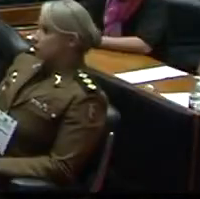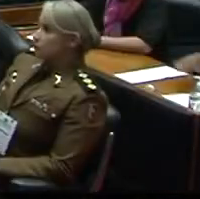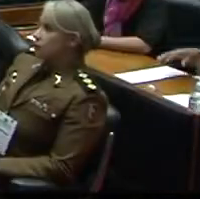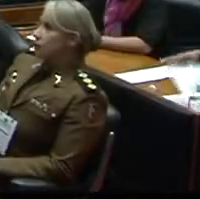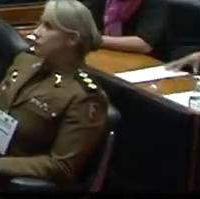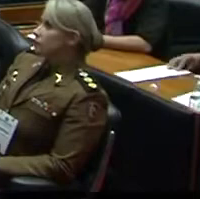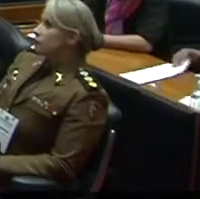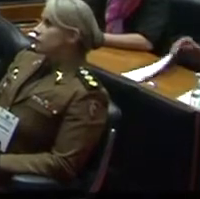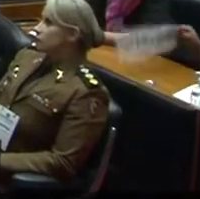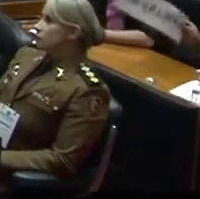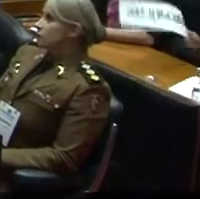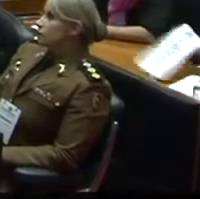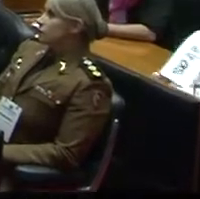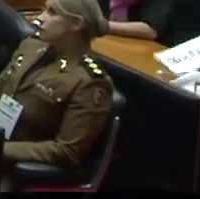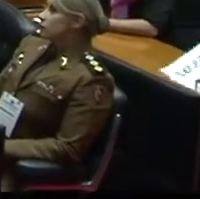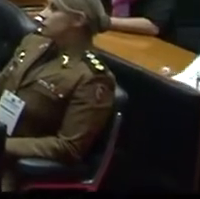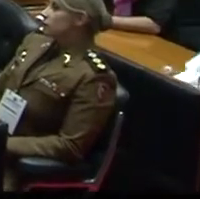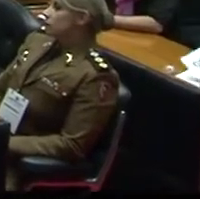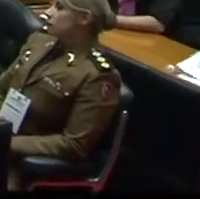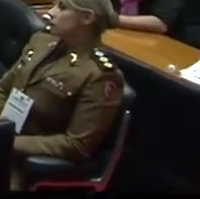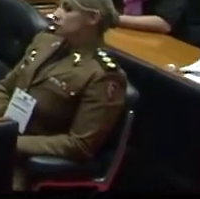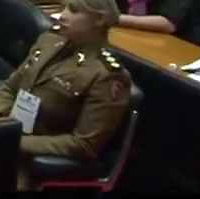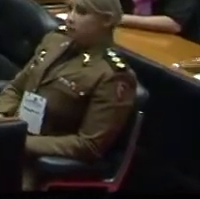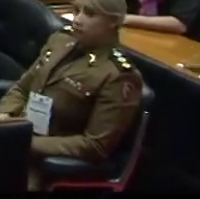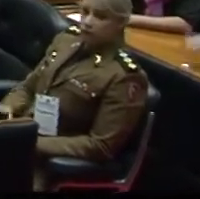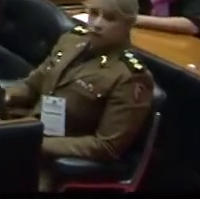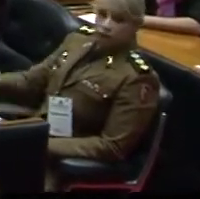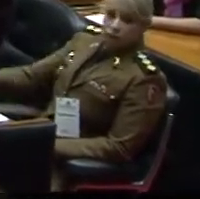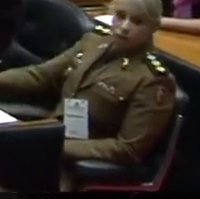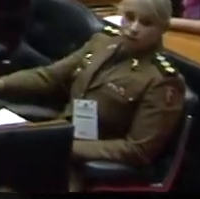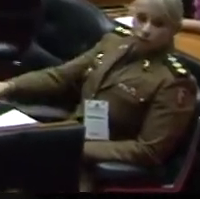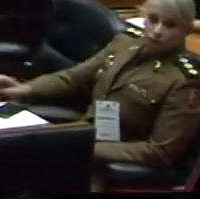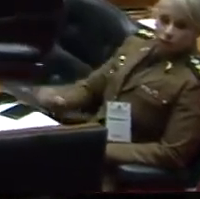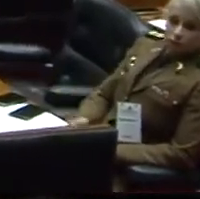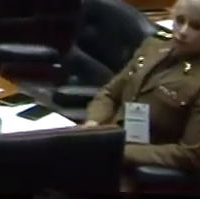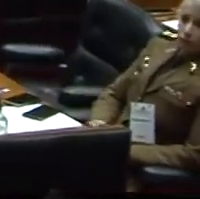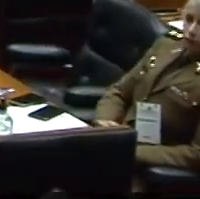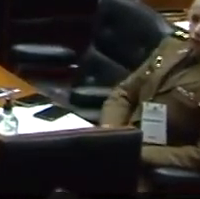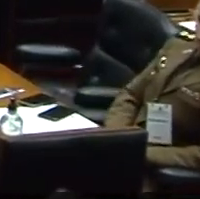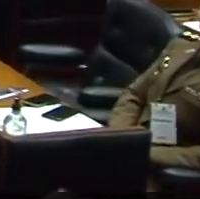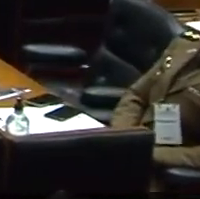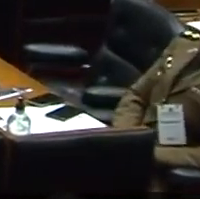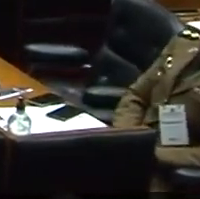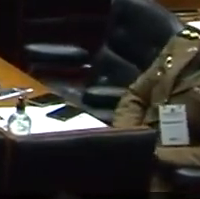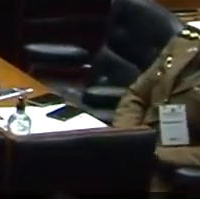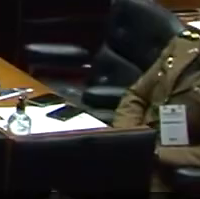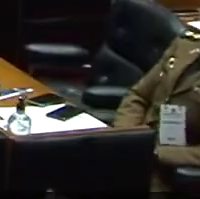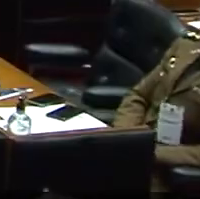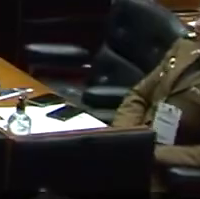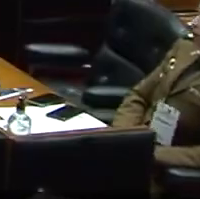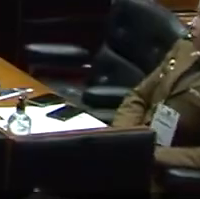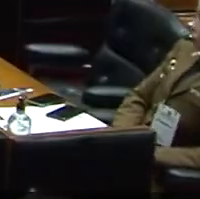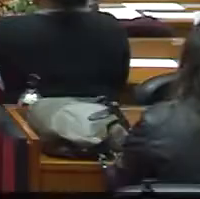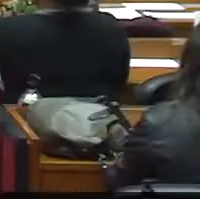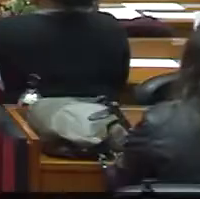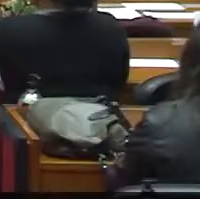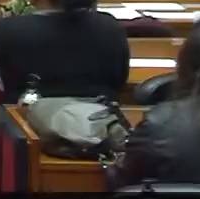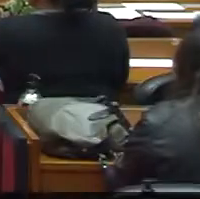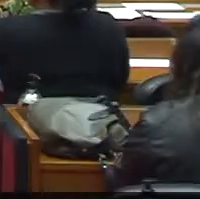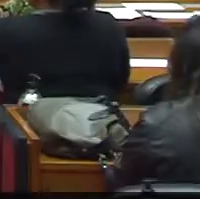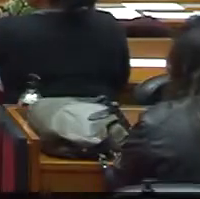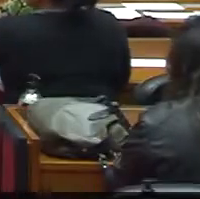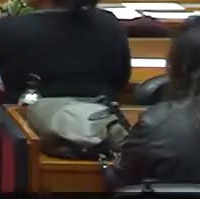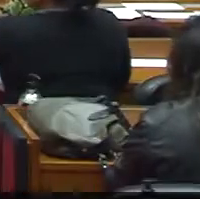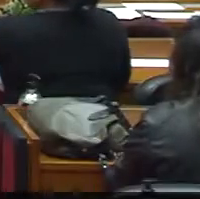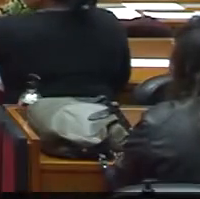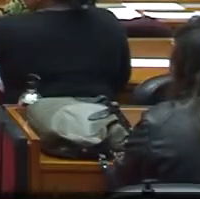e este é deste ano é um dos assuntos nagasu assunto principal do sempre vivas em 2022 foi